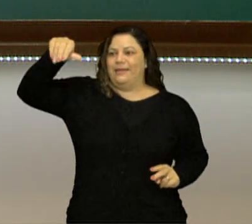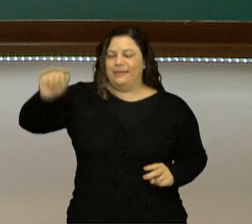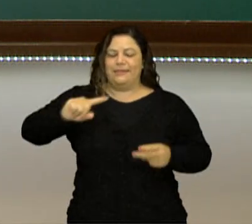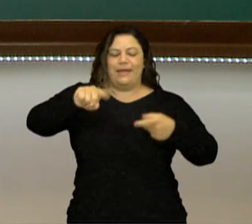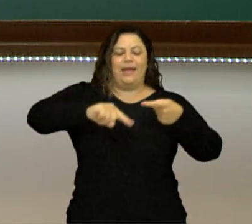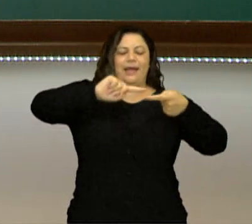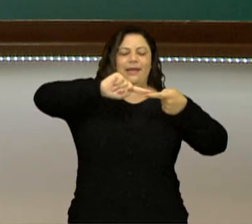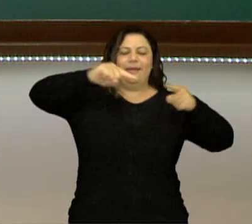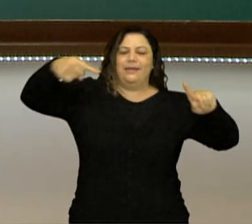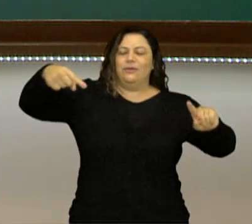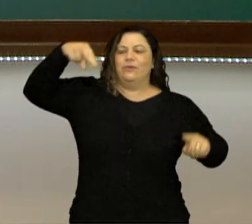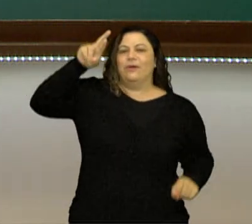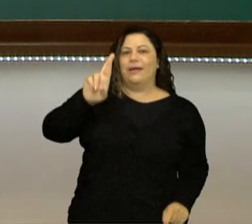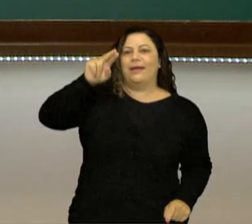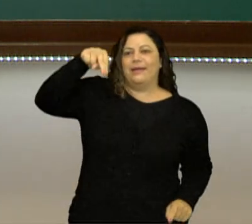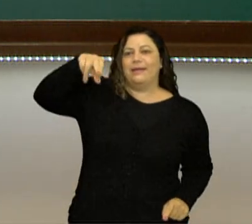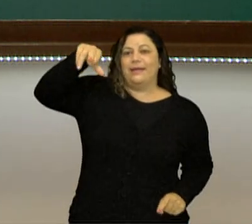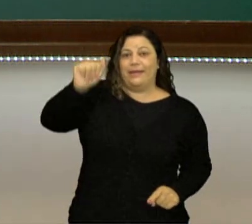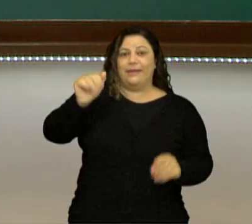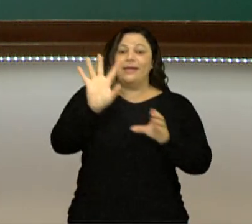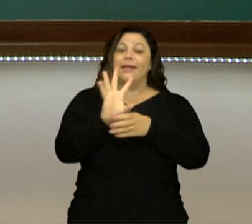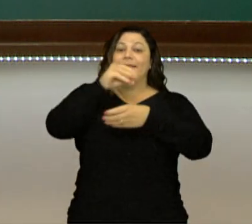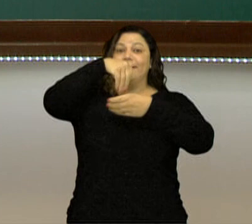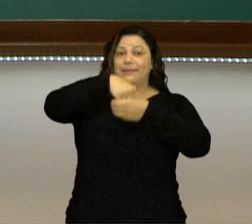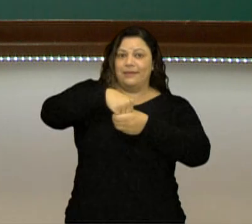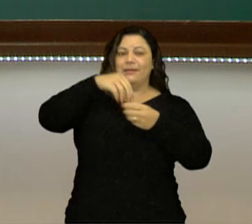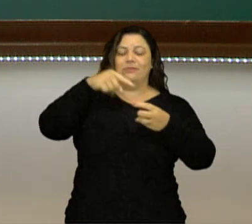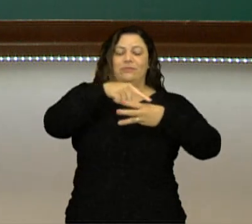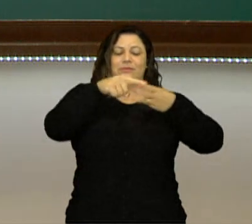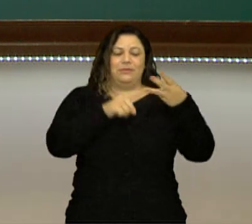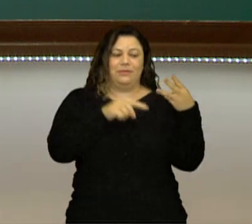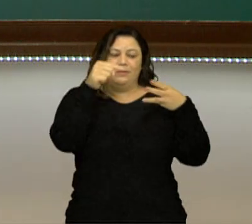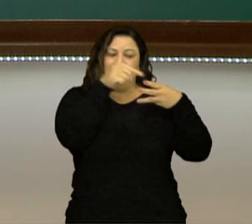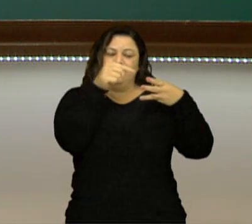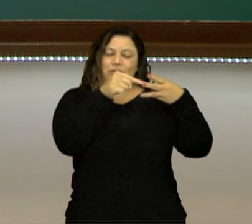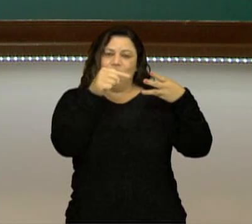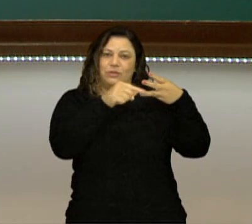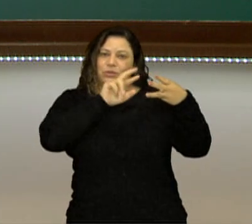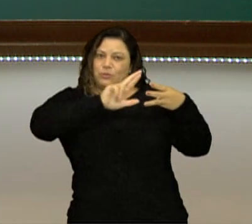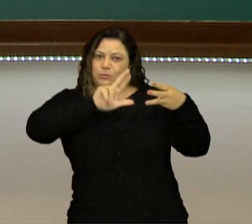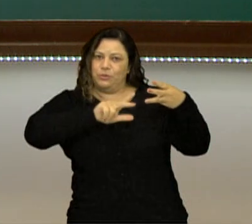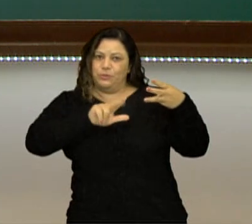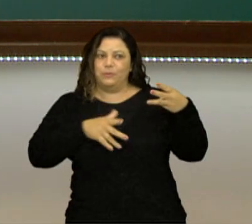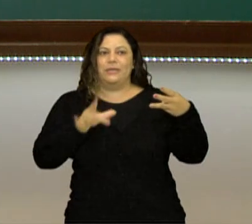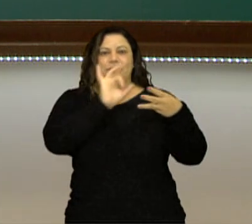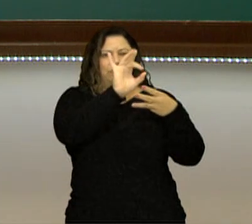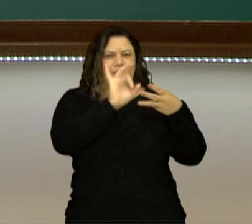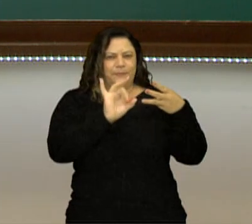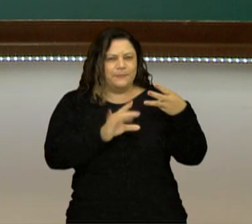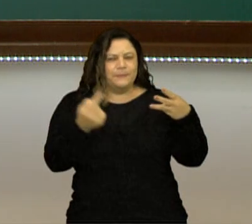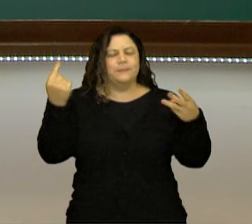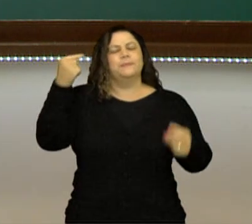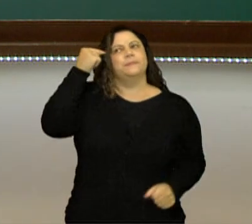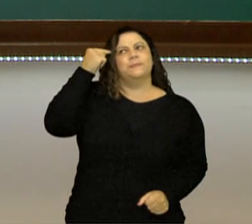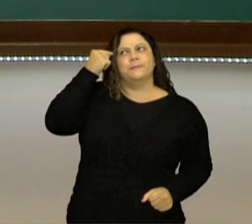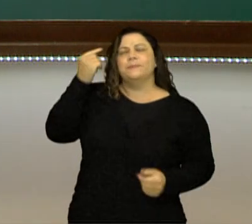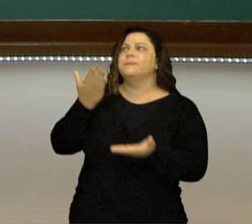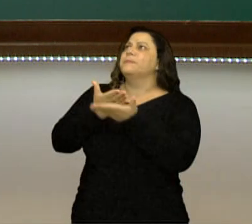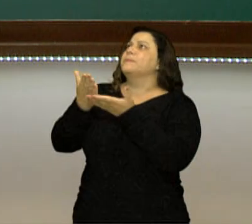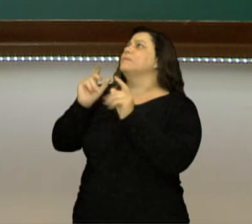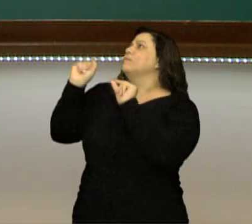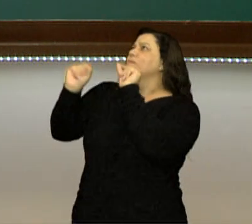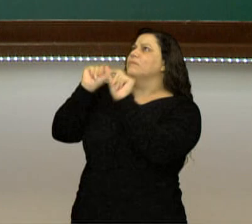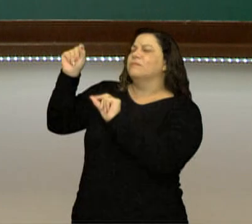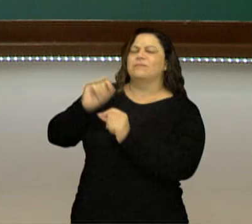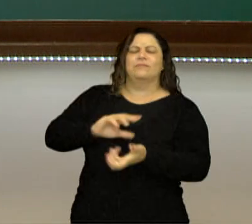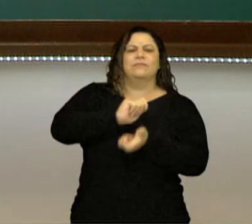dentro do RNA, a gente já vai ter três tipos diferentes, vamos ver cada um deles na sequência. Agora pense, gente, adotar um estilo